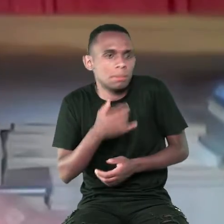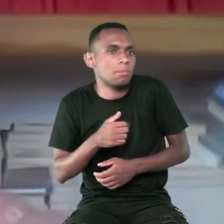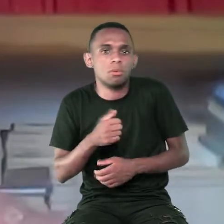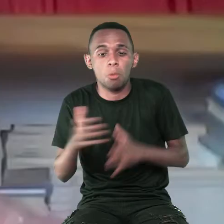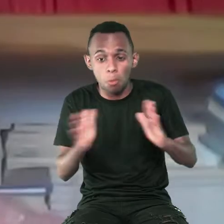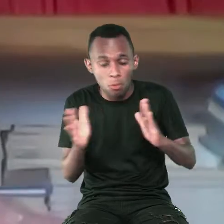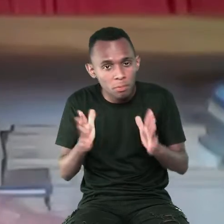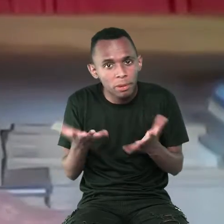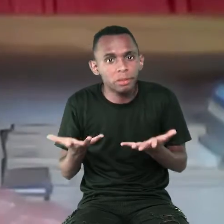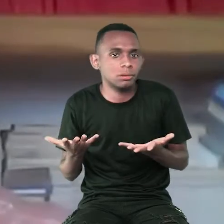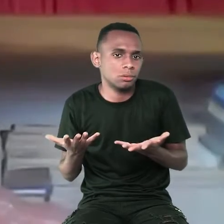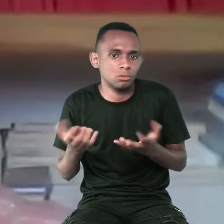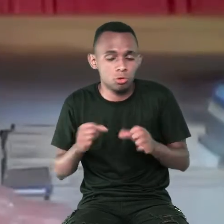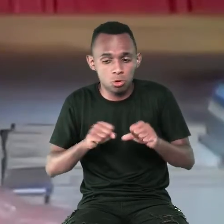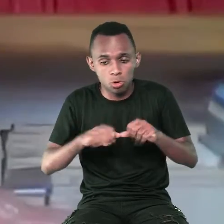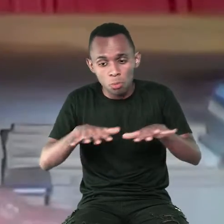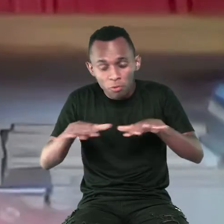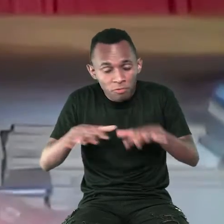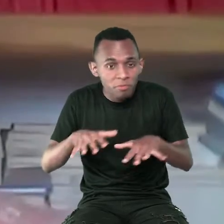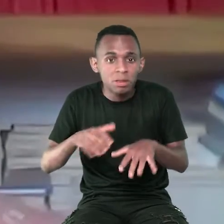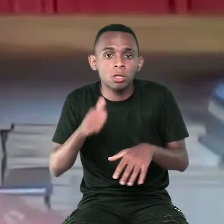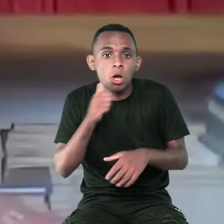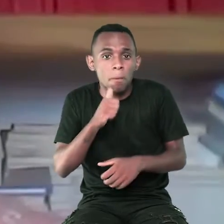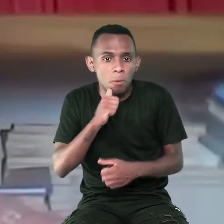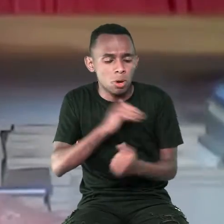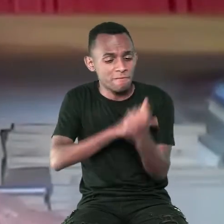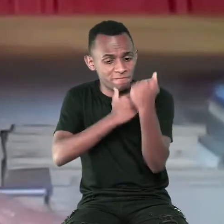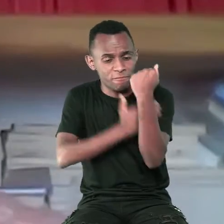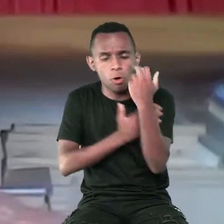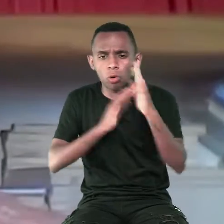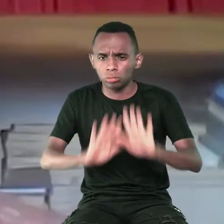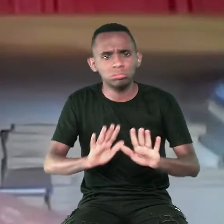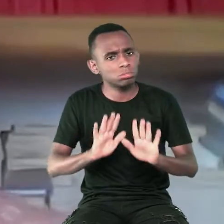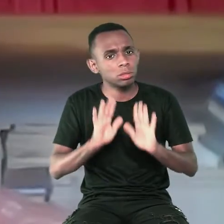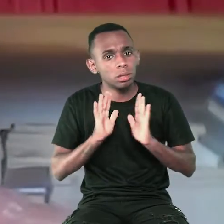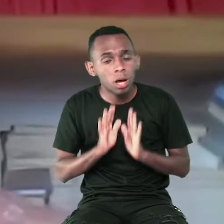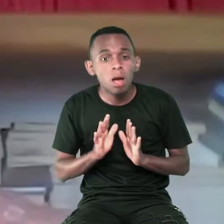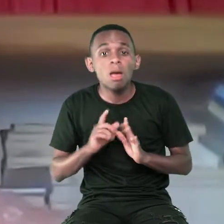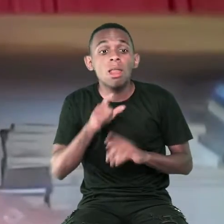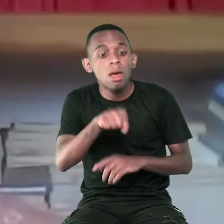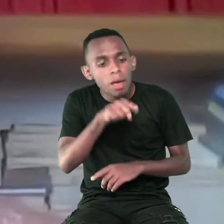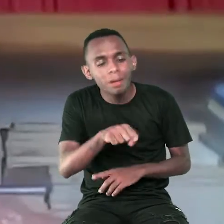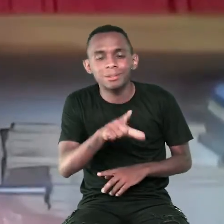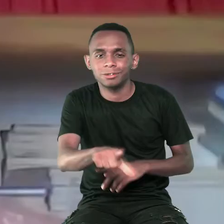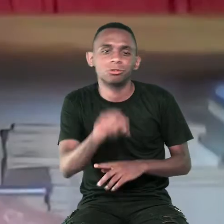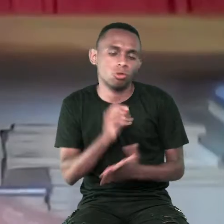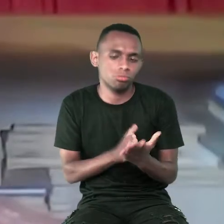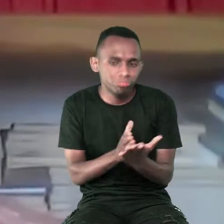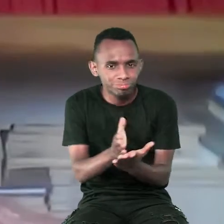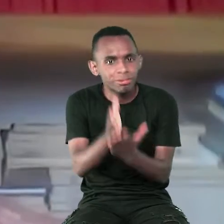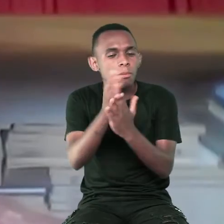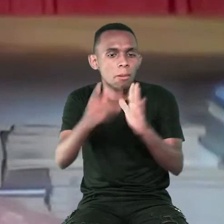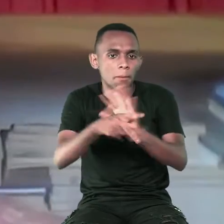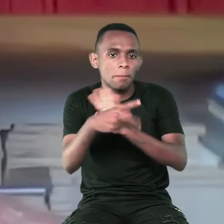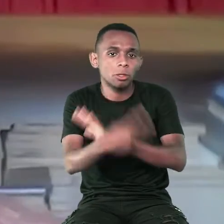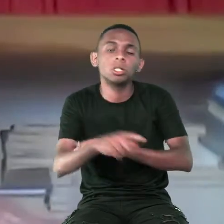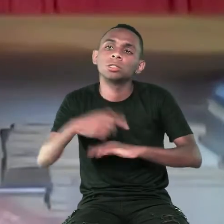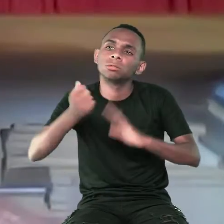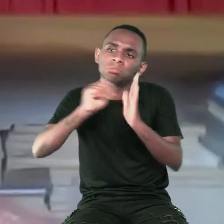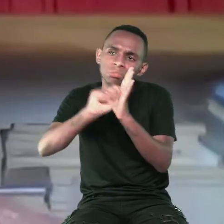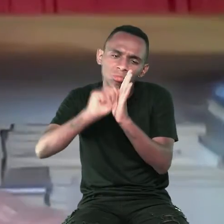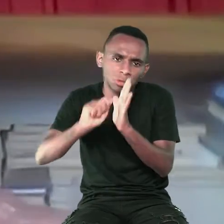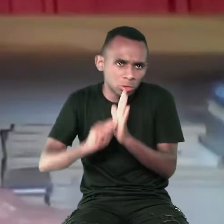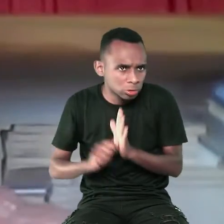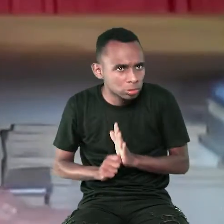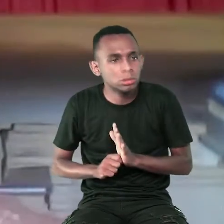o caminho dela, e para buscar a felicidade da forma que ela quer buscar a felicidade, né? Então eu escrevi assim